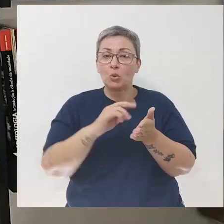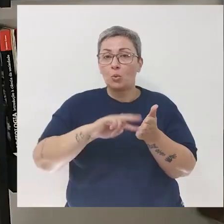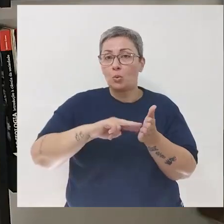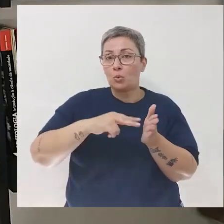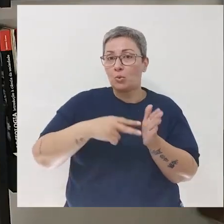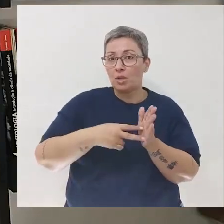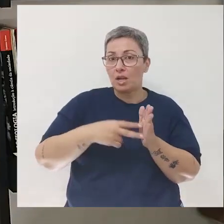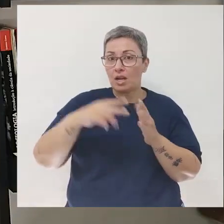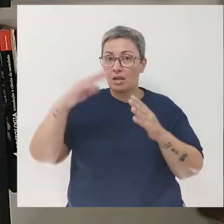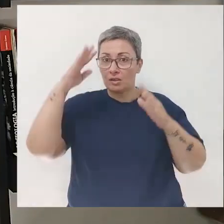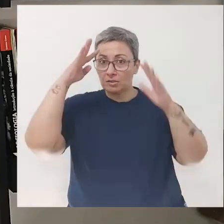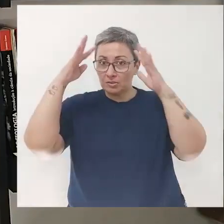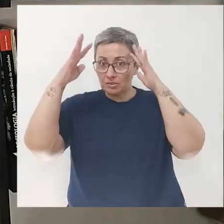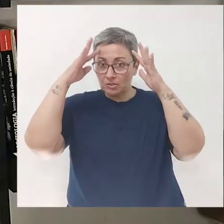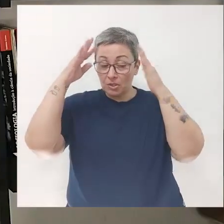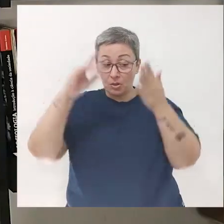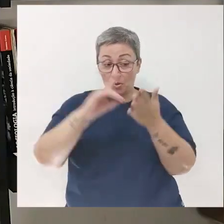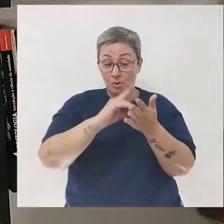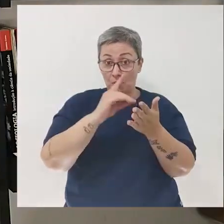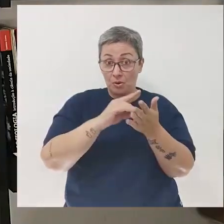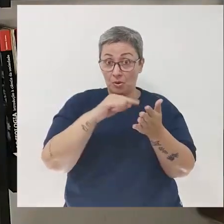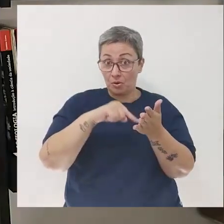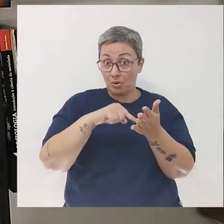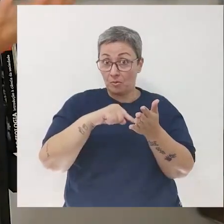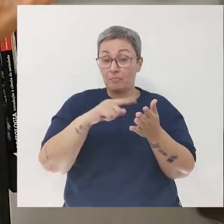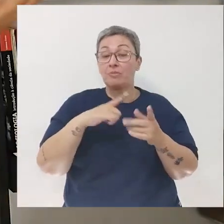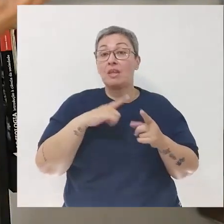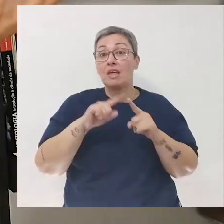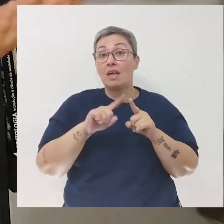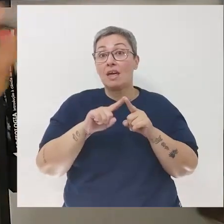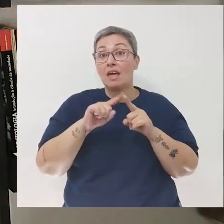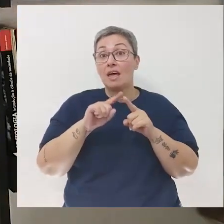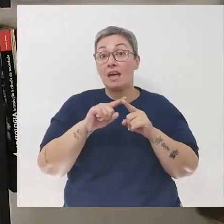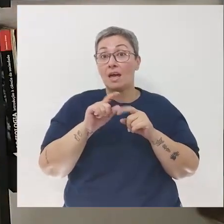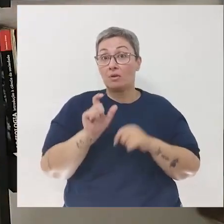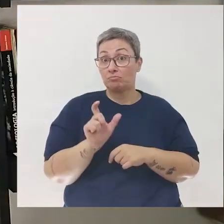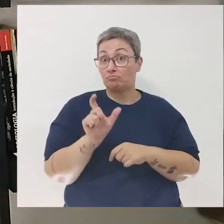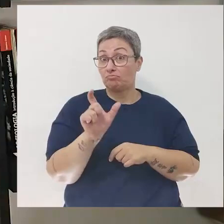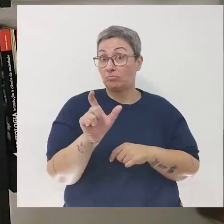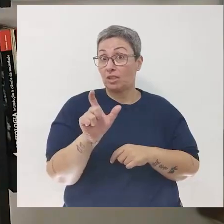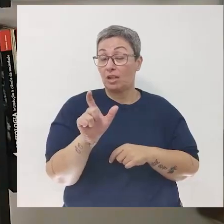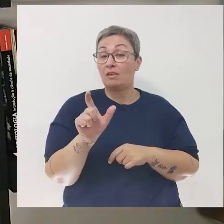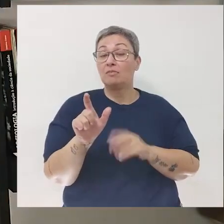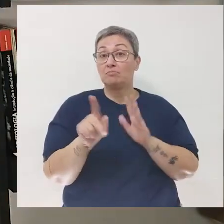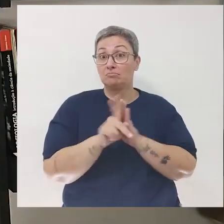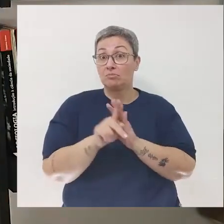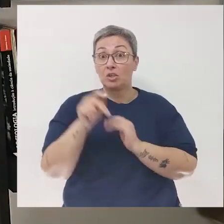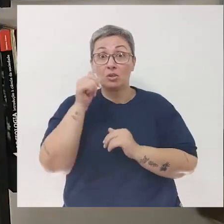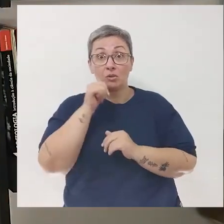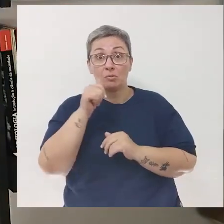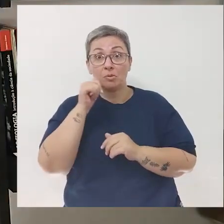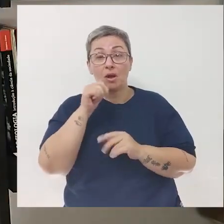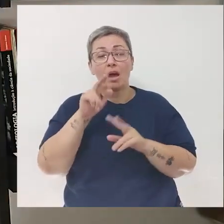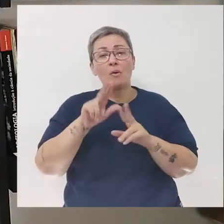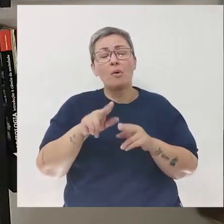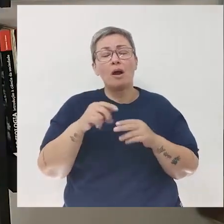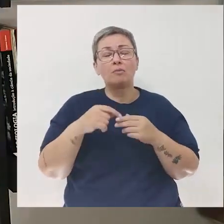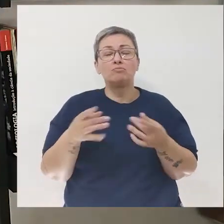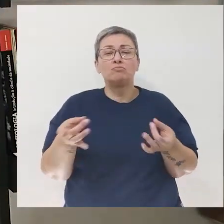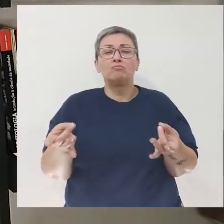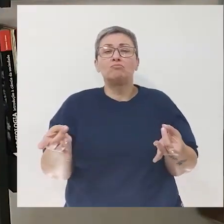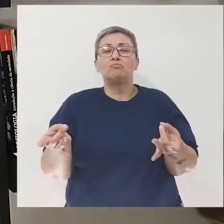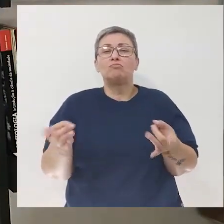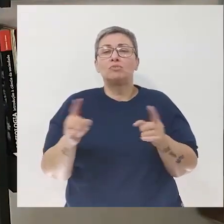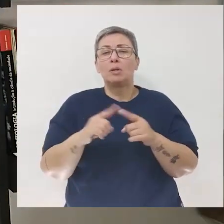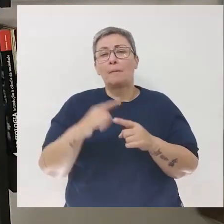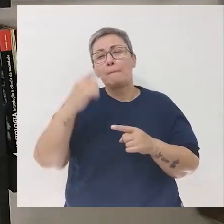de reflexão no dicionário é o seguinte, bom, ele é um substantivo feminino e ele significa meditação, pensamento